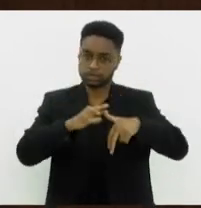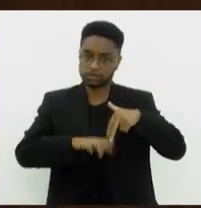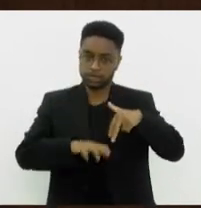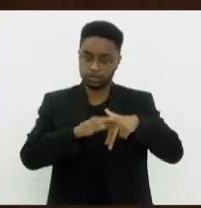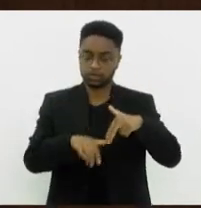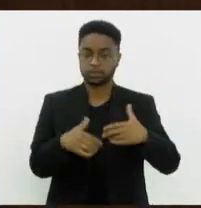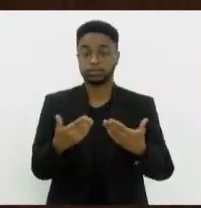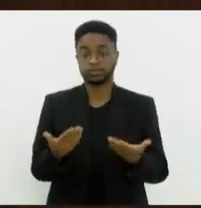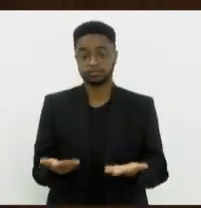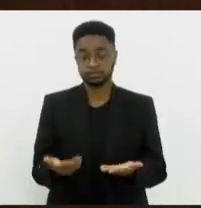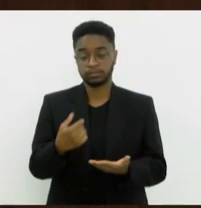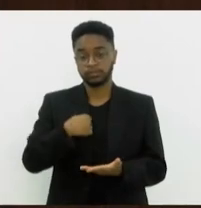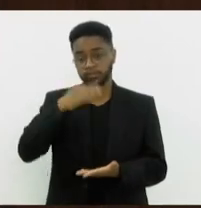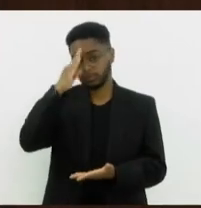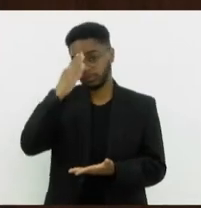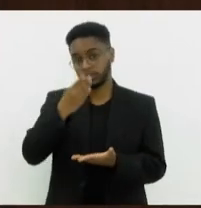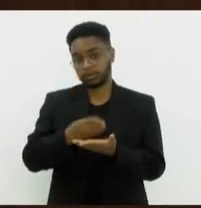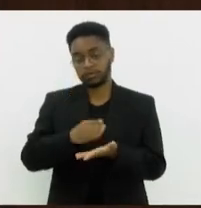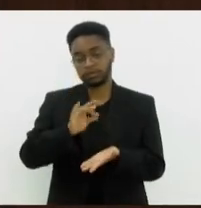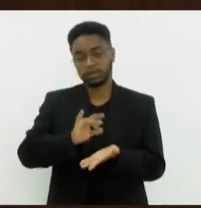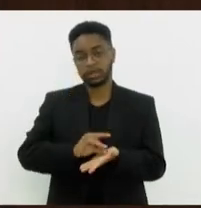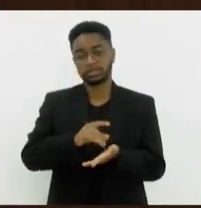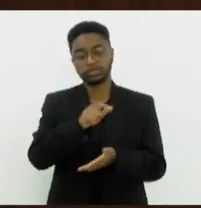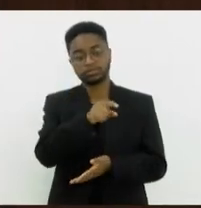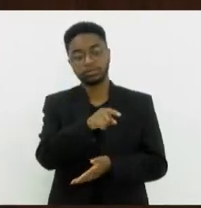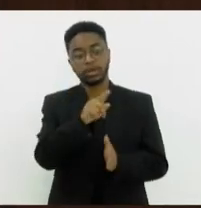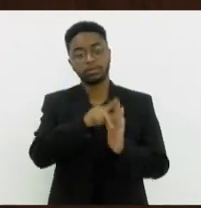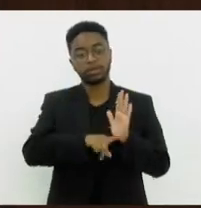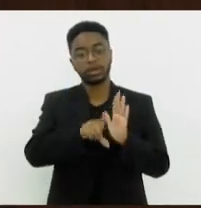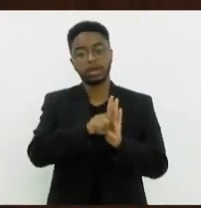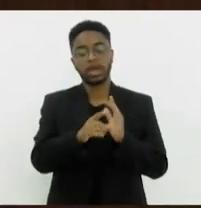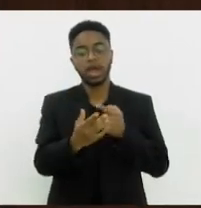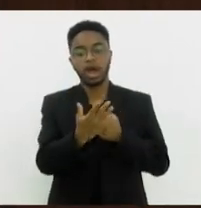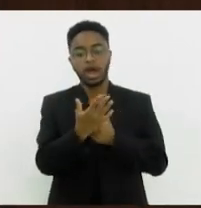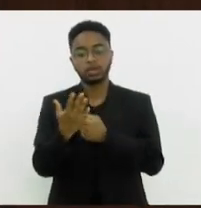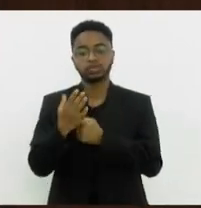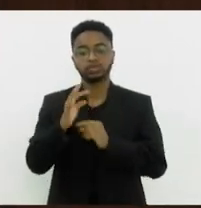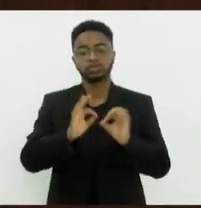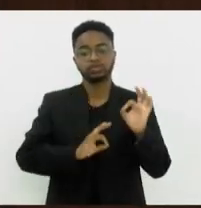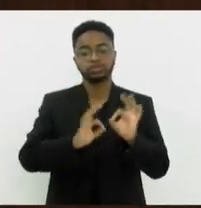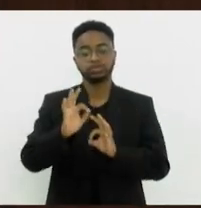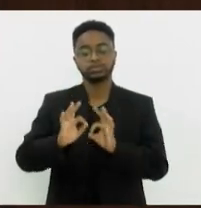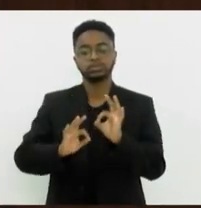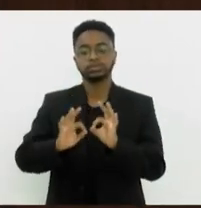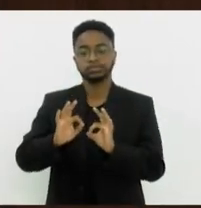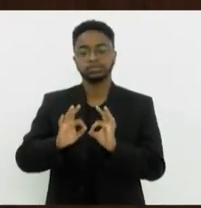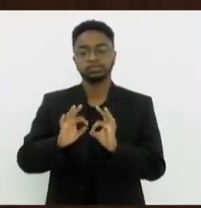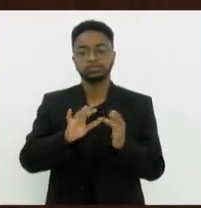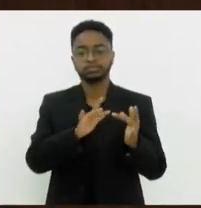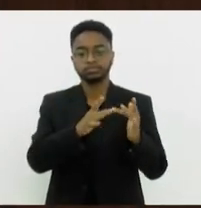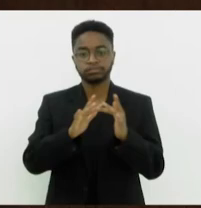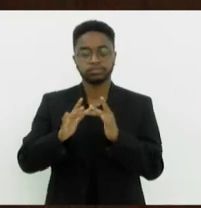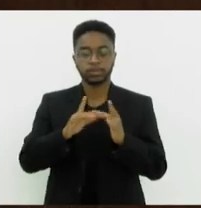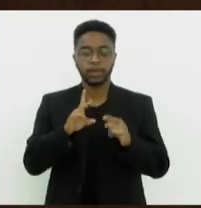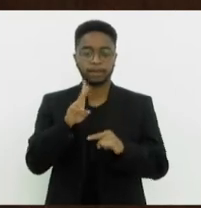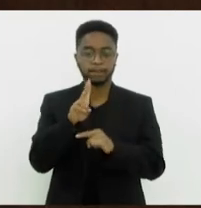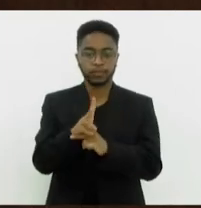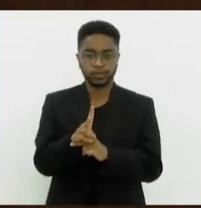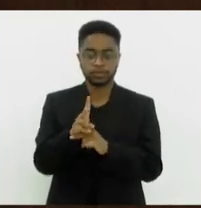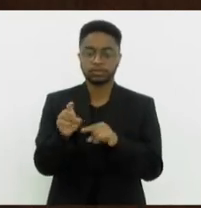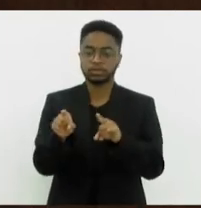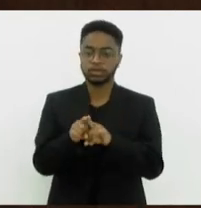Então, acho que esse é mais um projeto que nos ajuda a construir essa grande rede de proteção